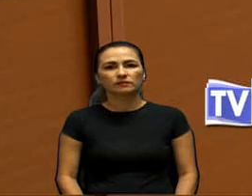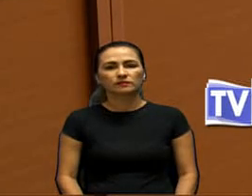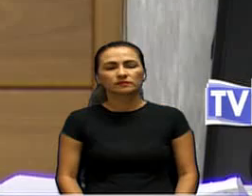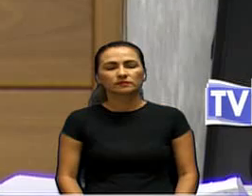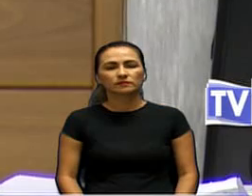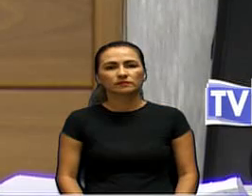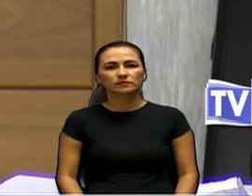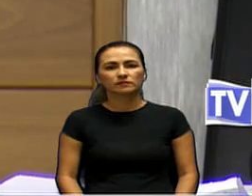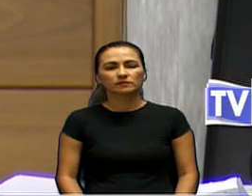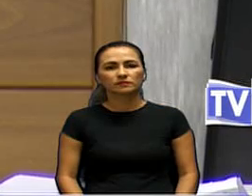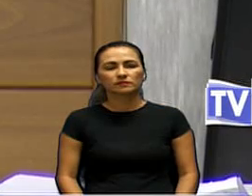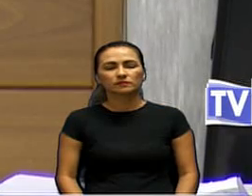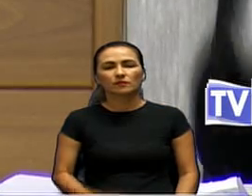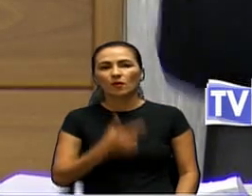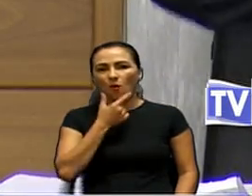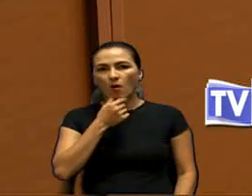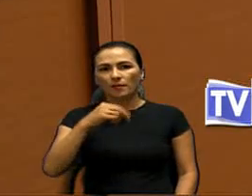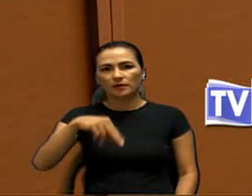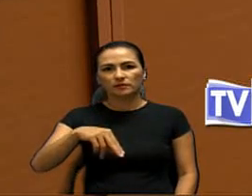Tribuna popular, senhor Nelson.